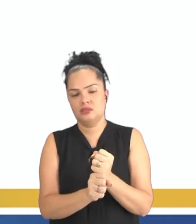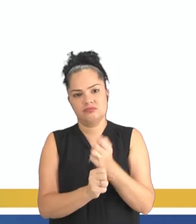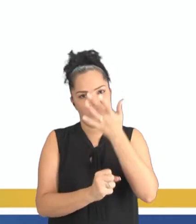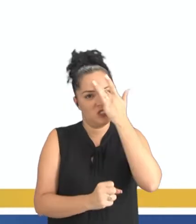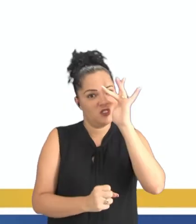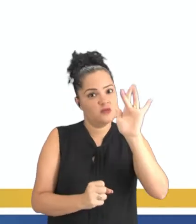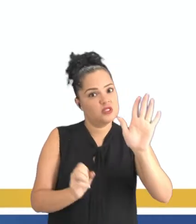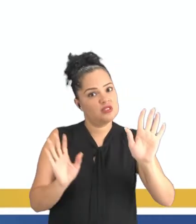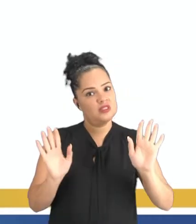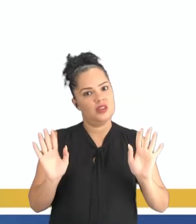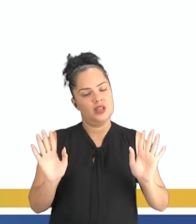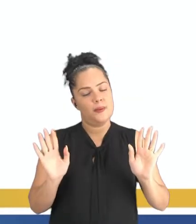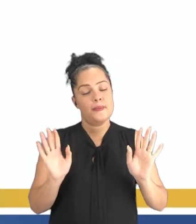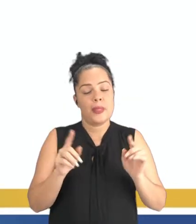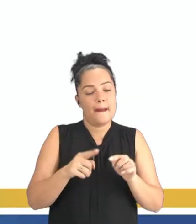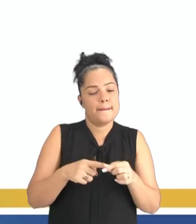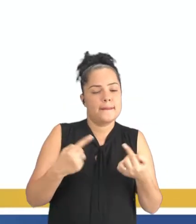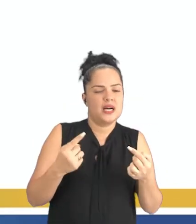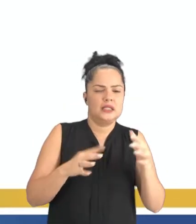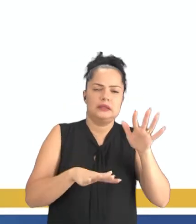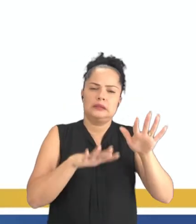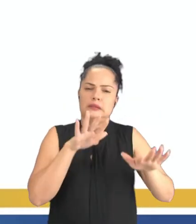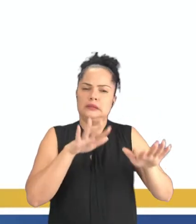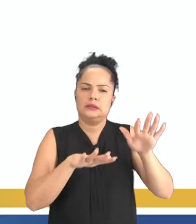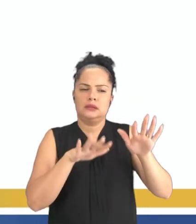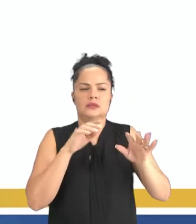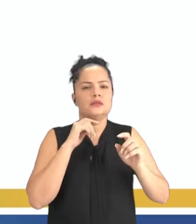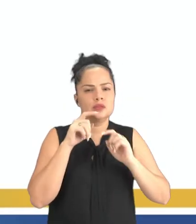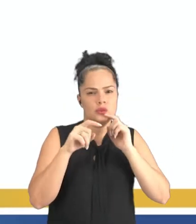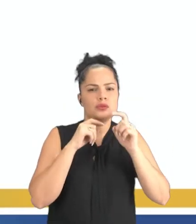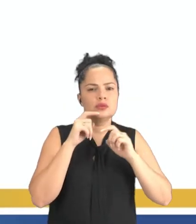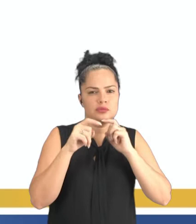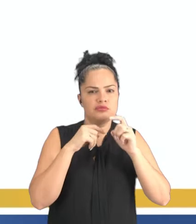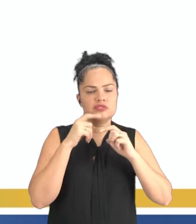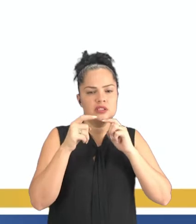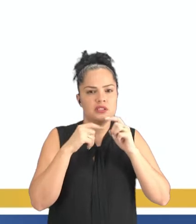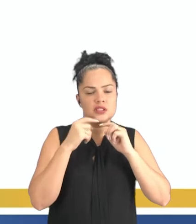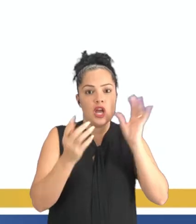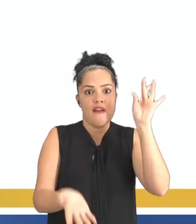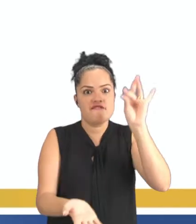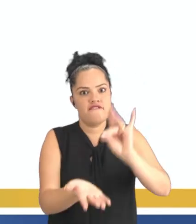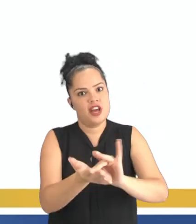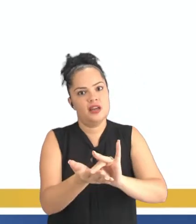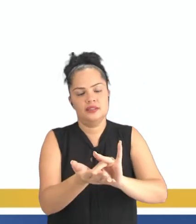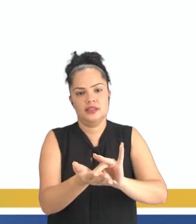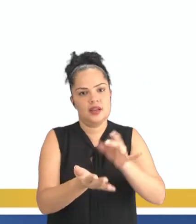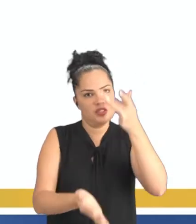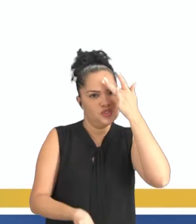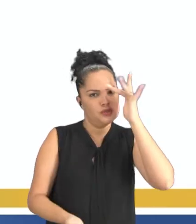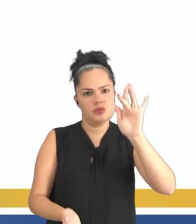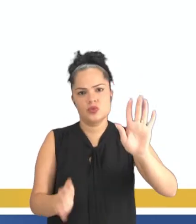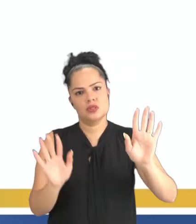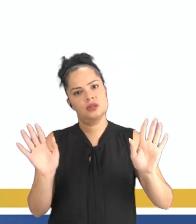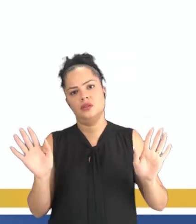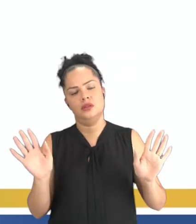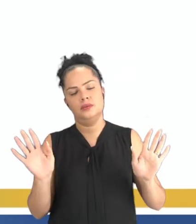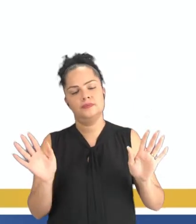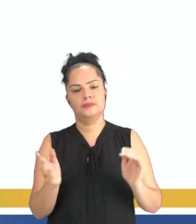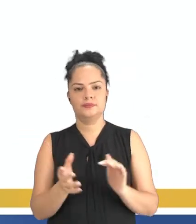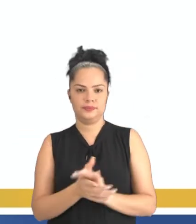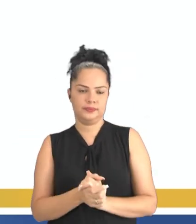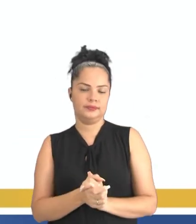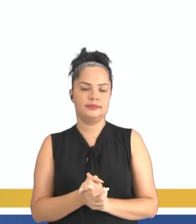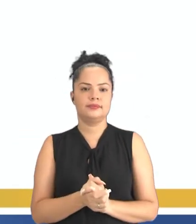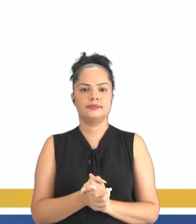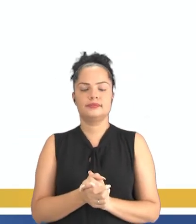quais são os resultados possíveis, mas eu não sei de fato qual é o resultado que pode acontecer. Pode acontecer qualquer resultado, então eu não consigo